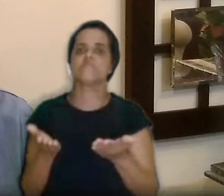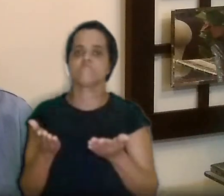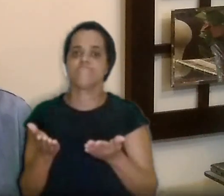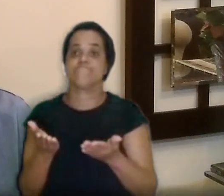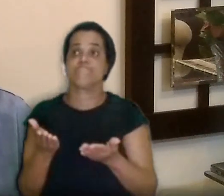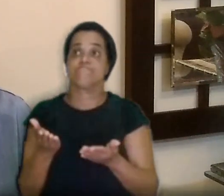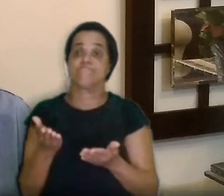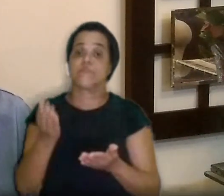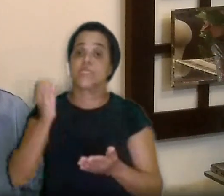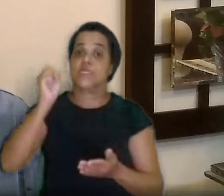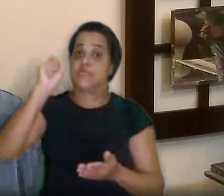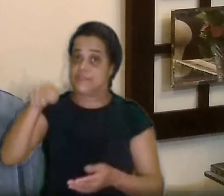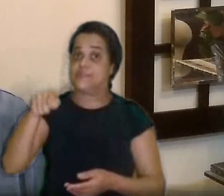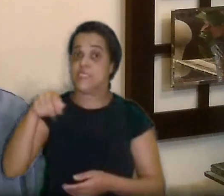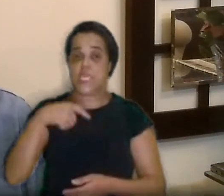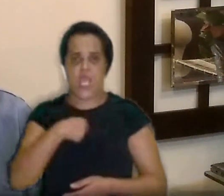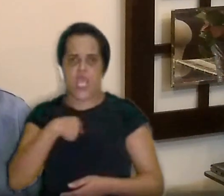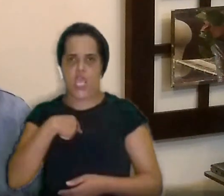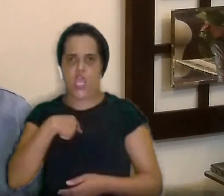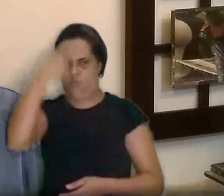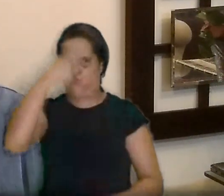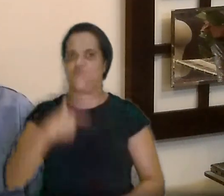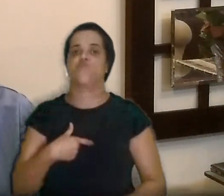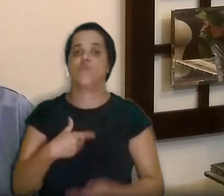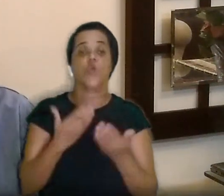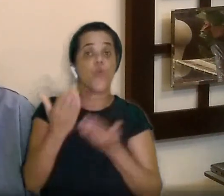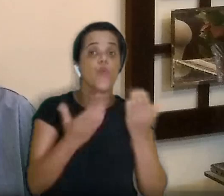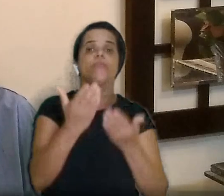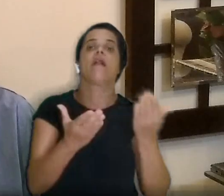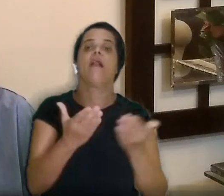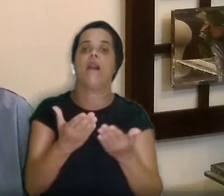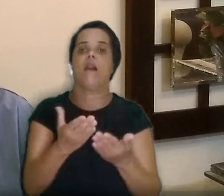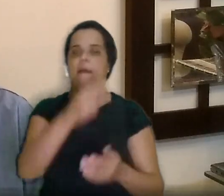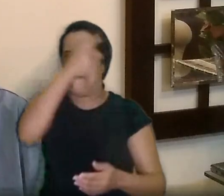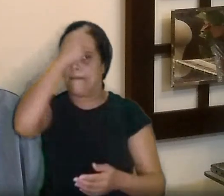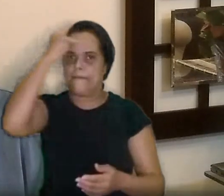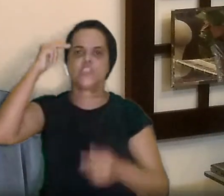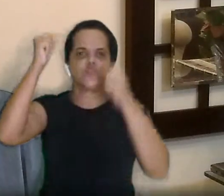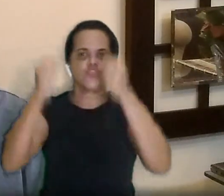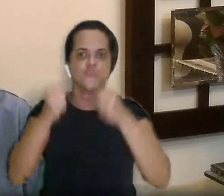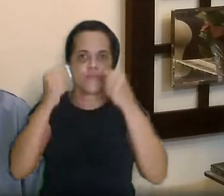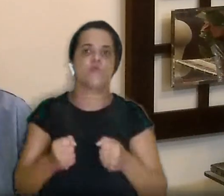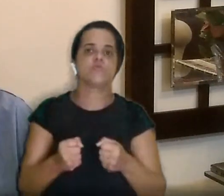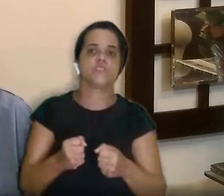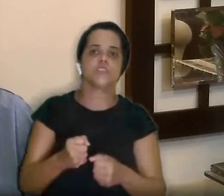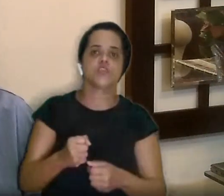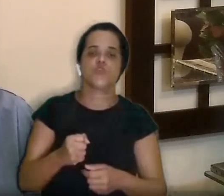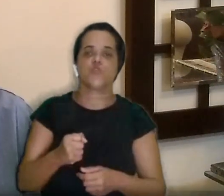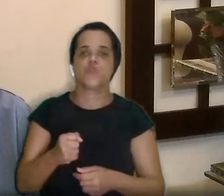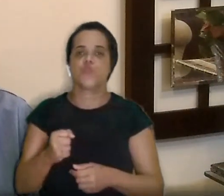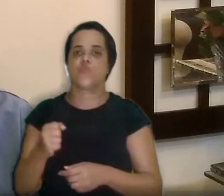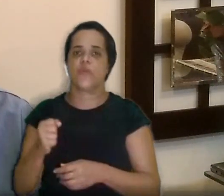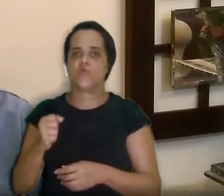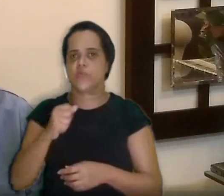vida, estaremos cuidando da nossa família e cuidando dos nossos amigos, irmãos e até das pessoas que